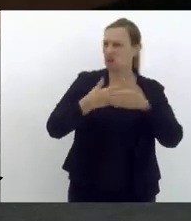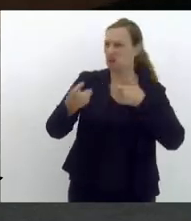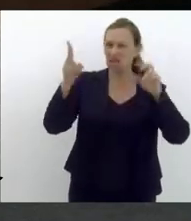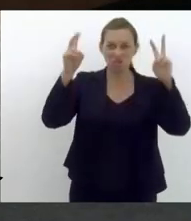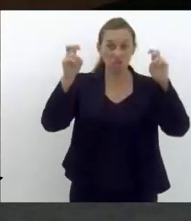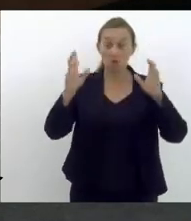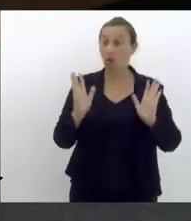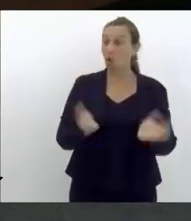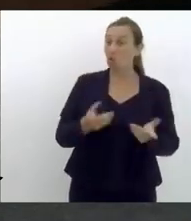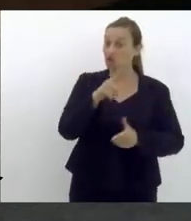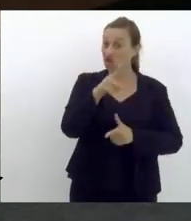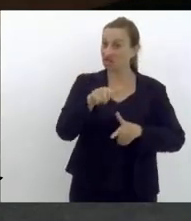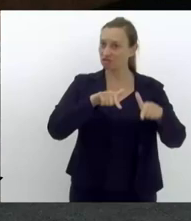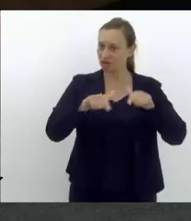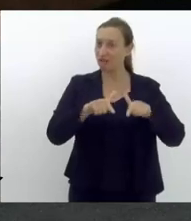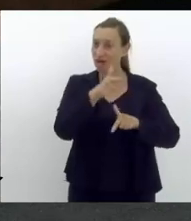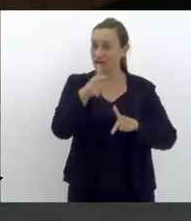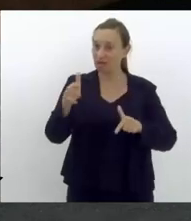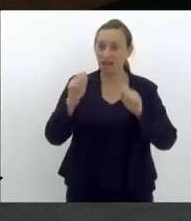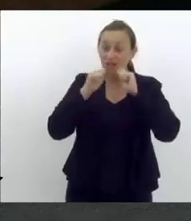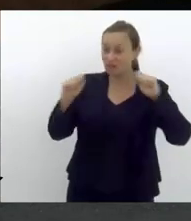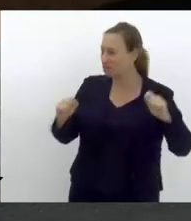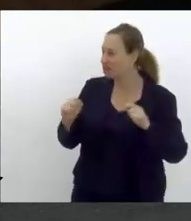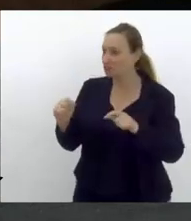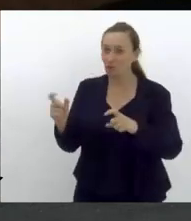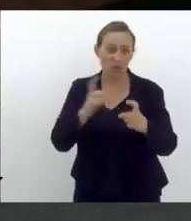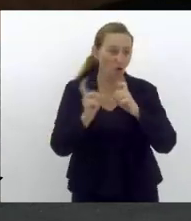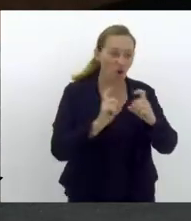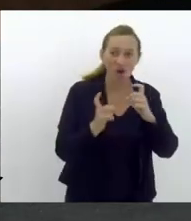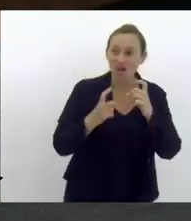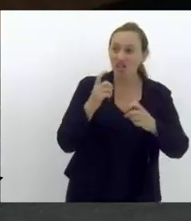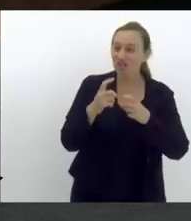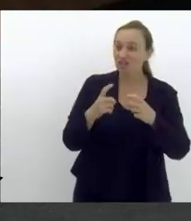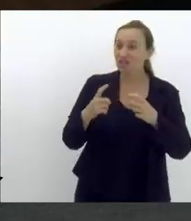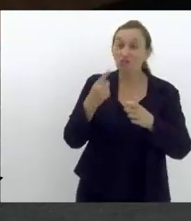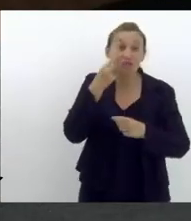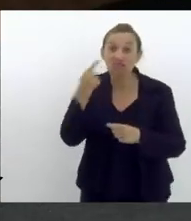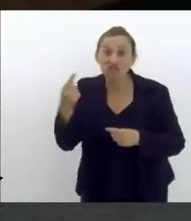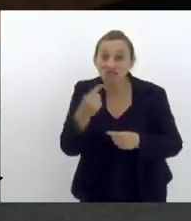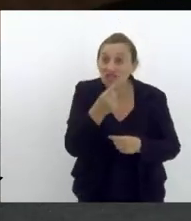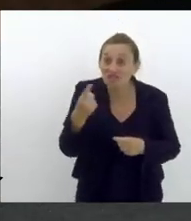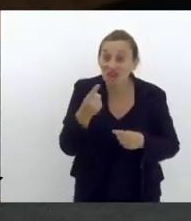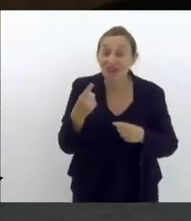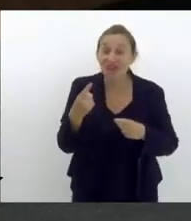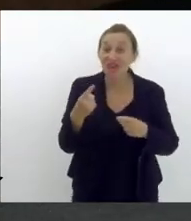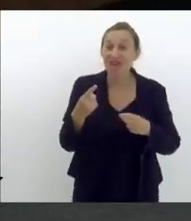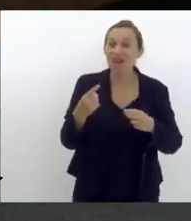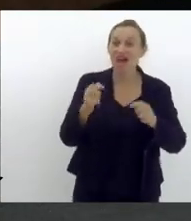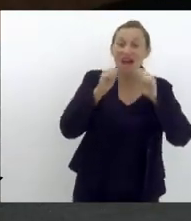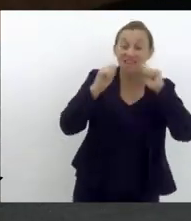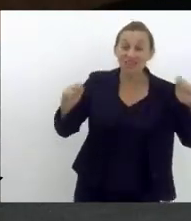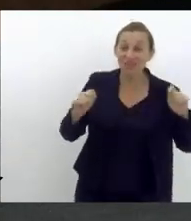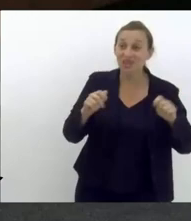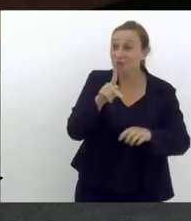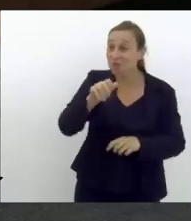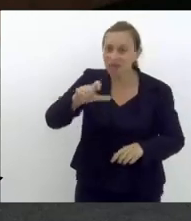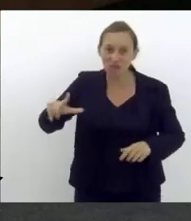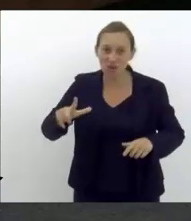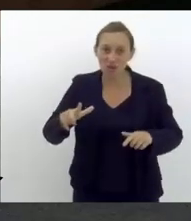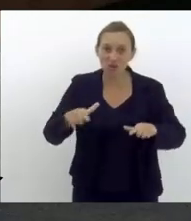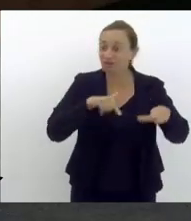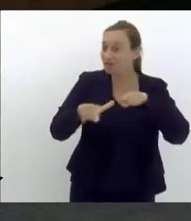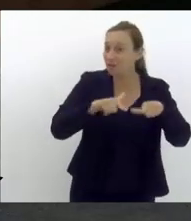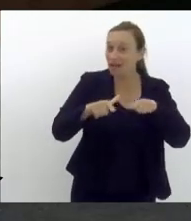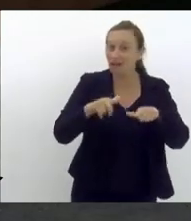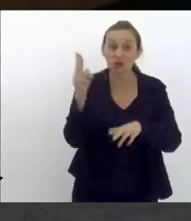hoje eles estão trabalhando as assessorias tão loucas as assessorias você que nos assiste as assessorias do PSOL estão trabalhando